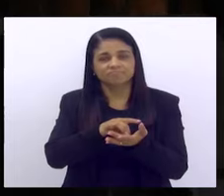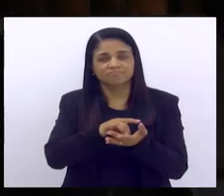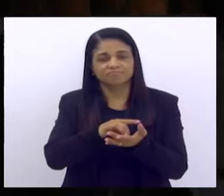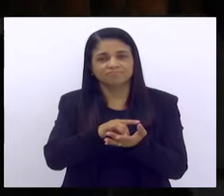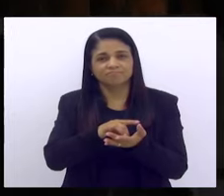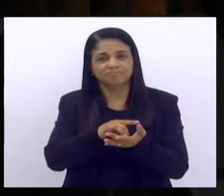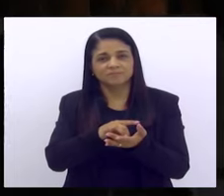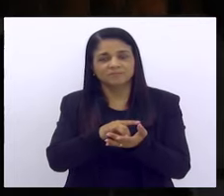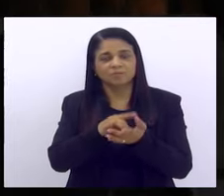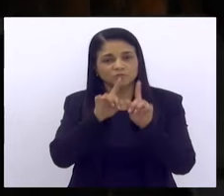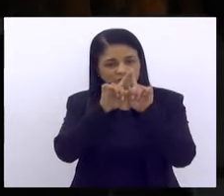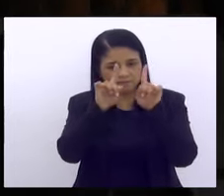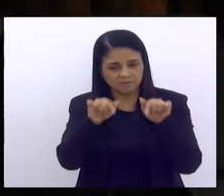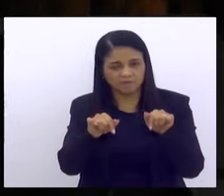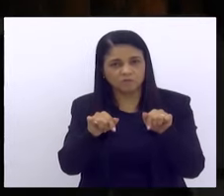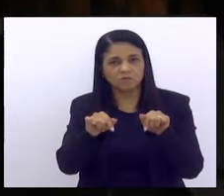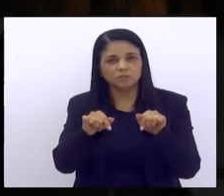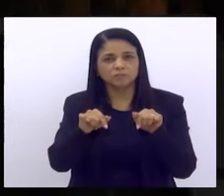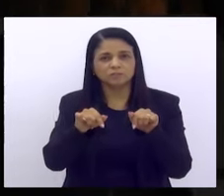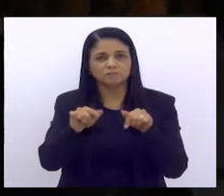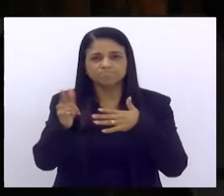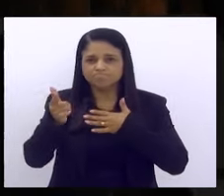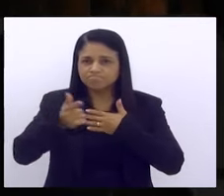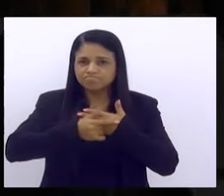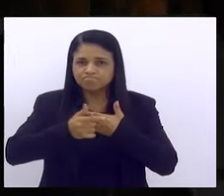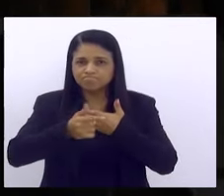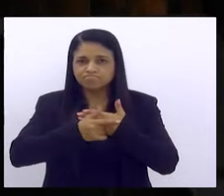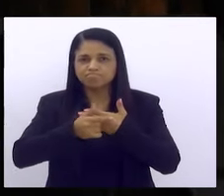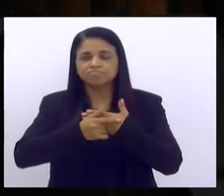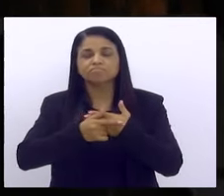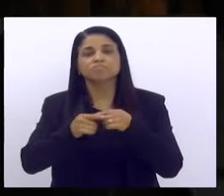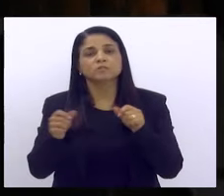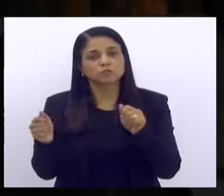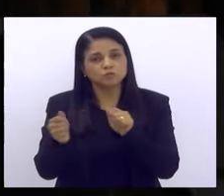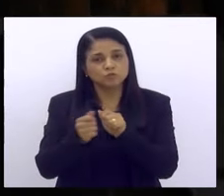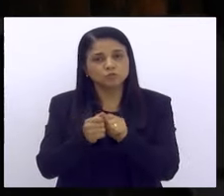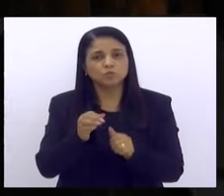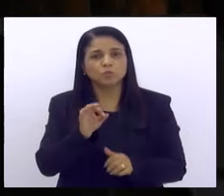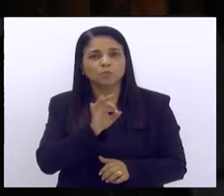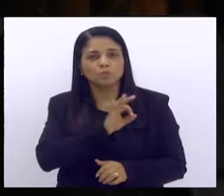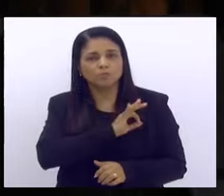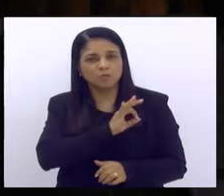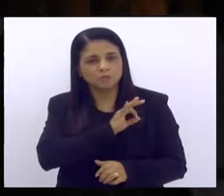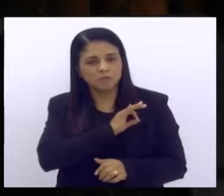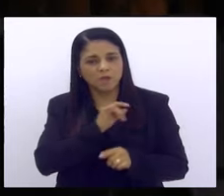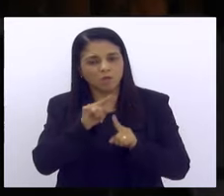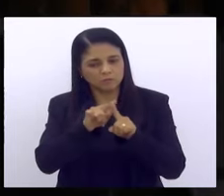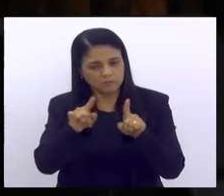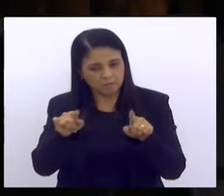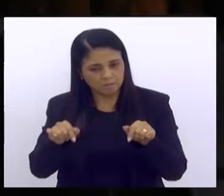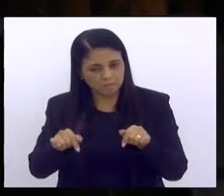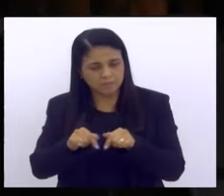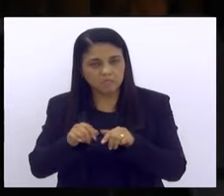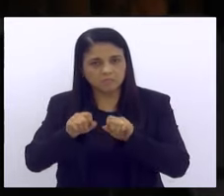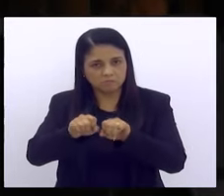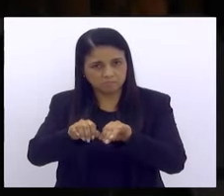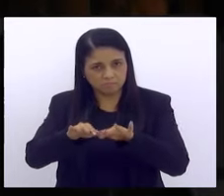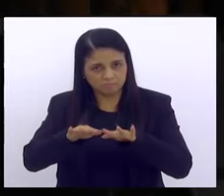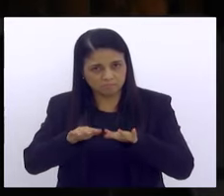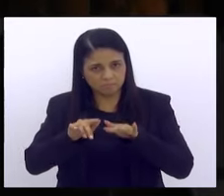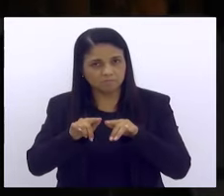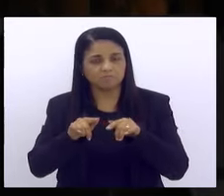servidores legítimos, designados, com policiais designados para os nossos gabinetes, para a Assembleia